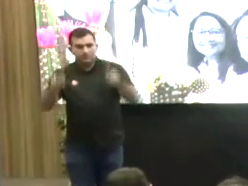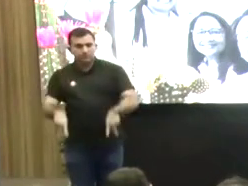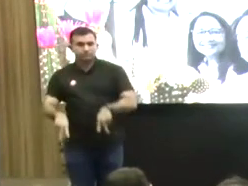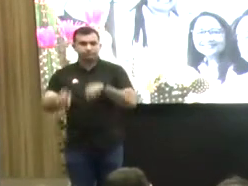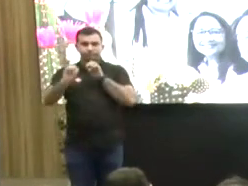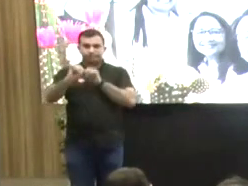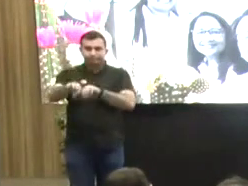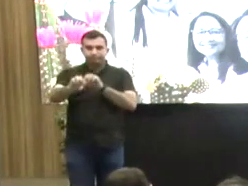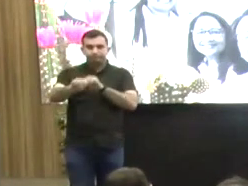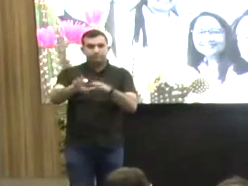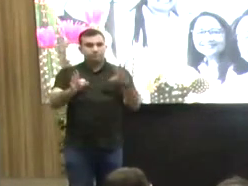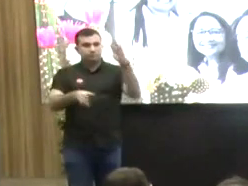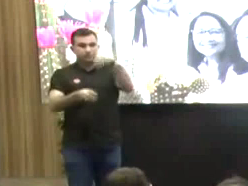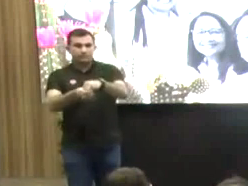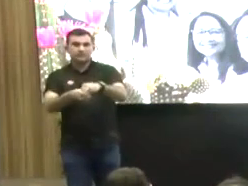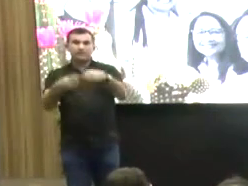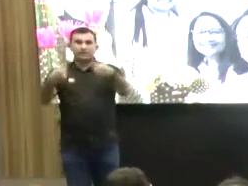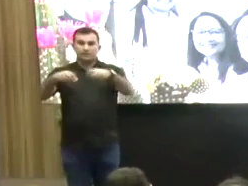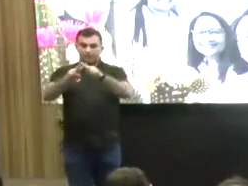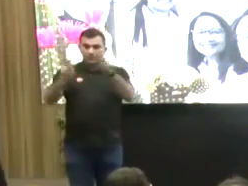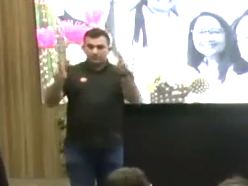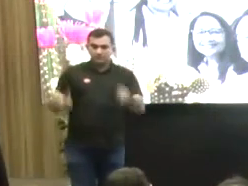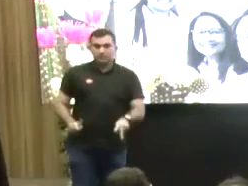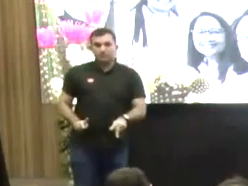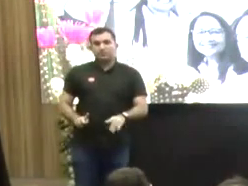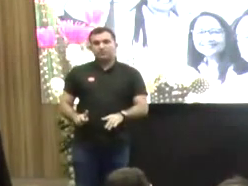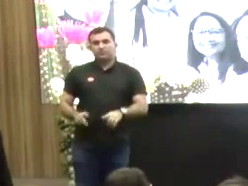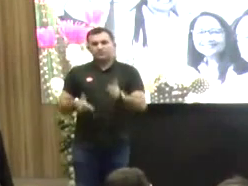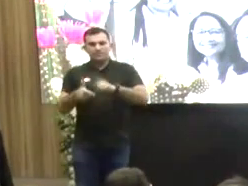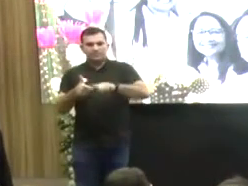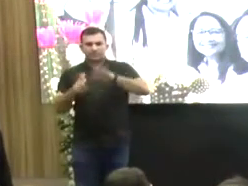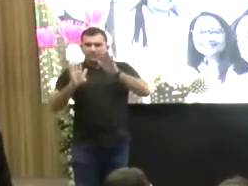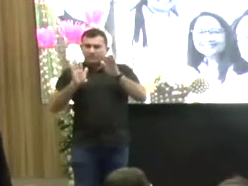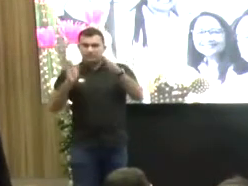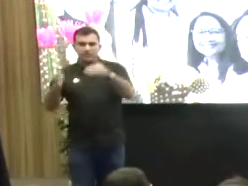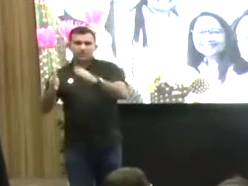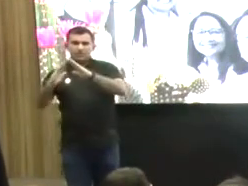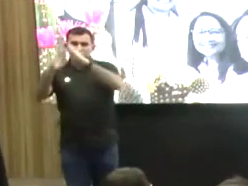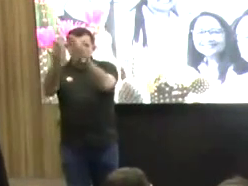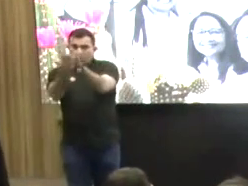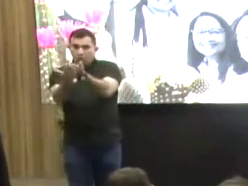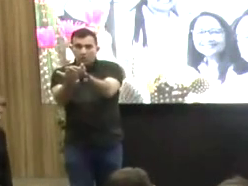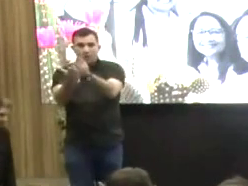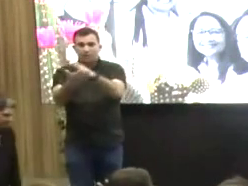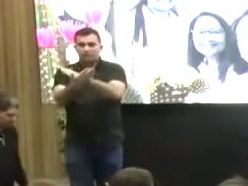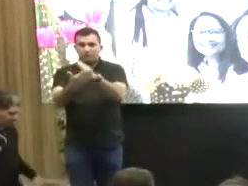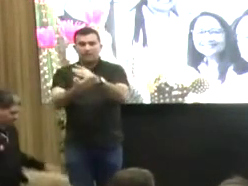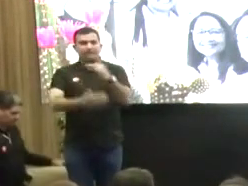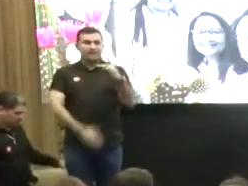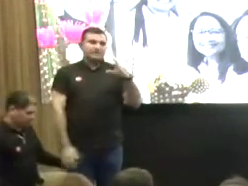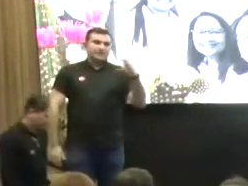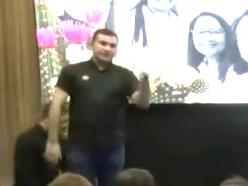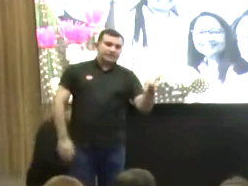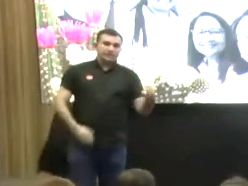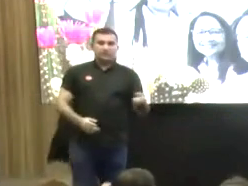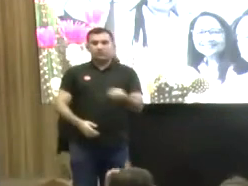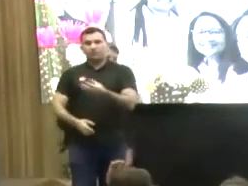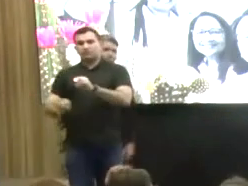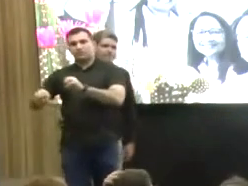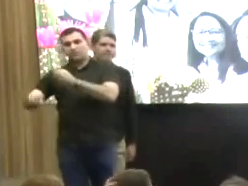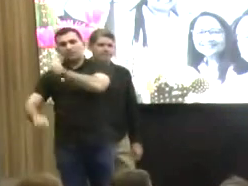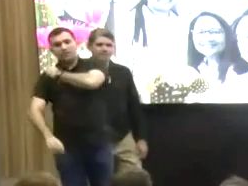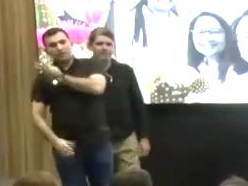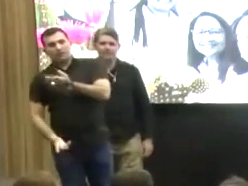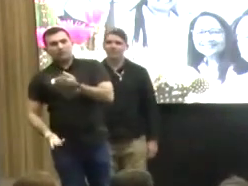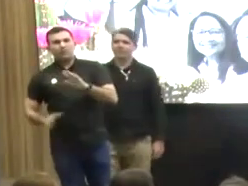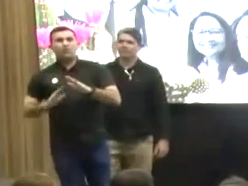educativo. E esse é um dos problemas centrais. As escolas ficam oscilando, PCN, novo ensino médio. Qual é o